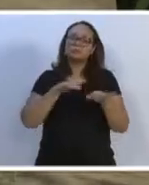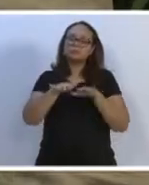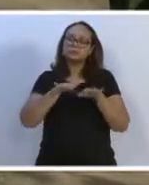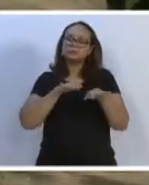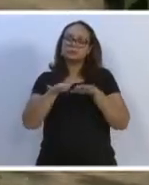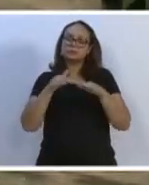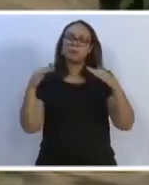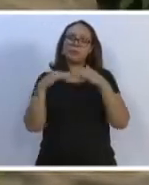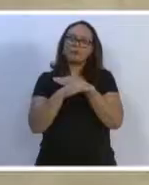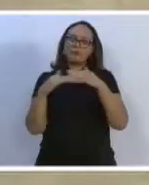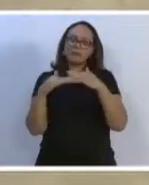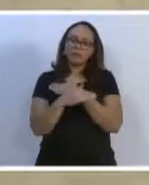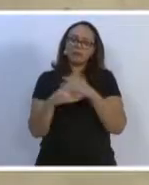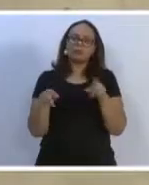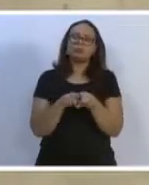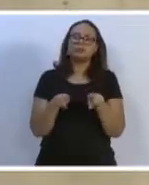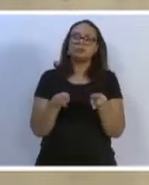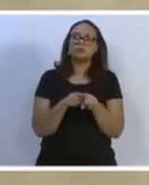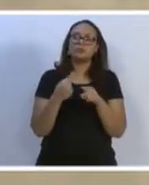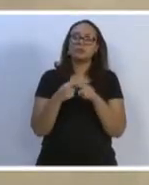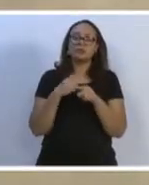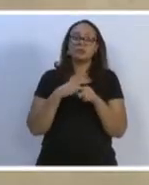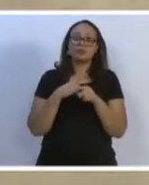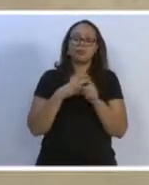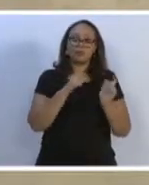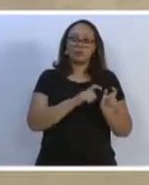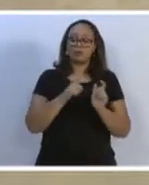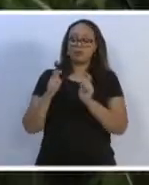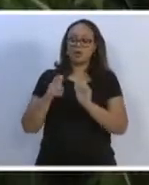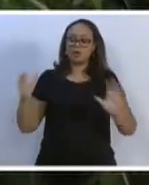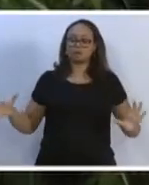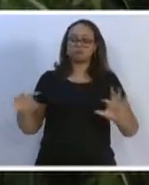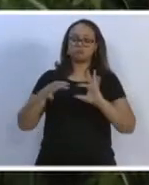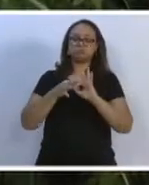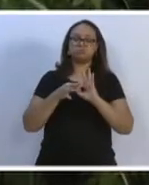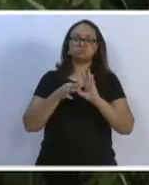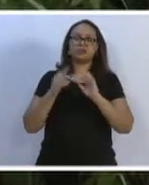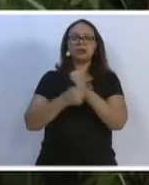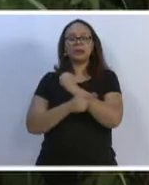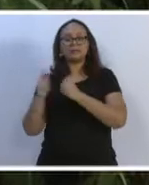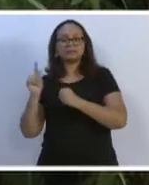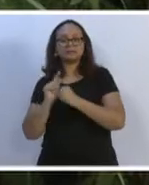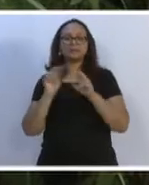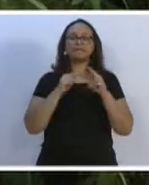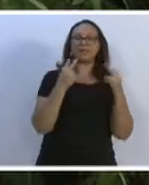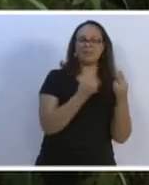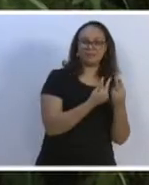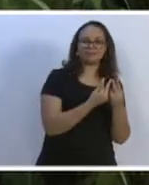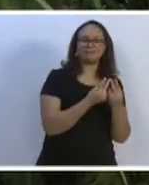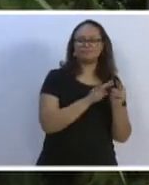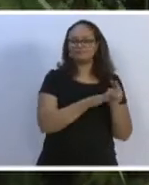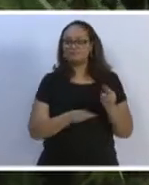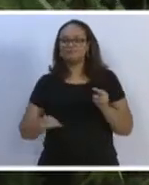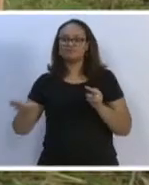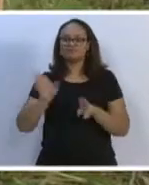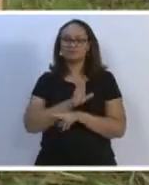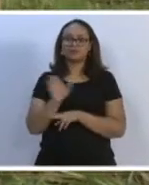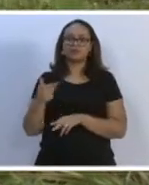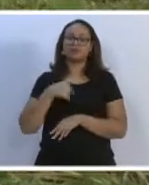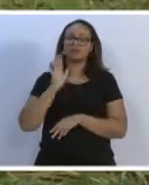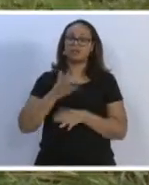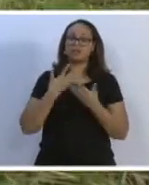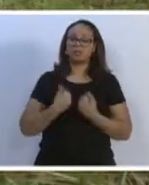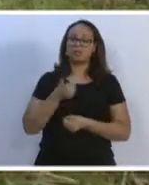mobilidade urbana, encurtando a distância entre essas duas grandes regiões da nossa cidade, o Garcia e a Velha. Cansei de fazer indicações, requerimentos,